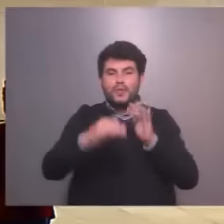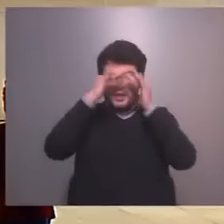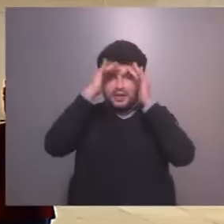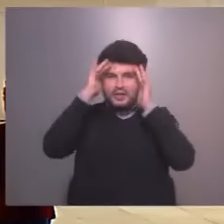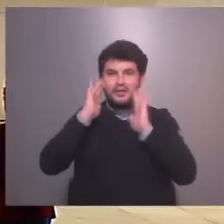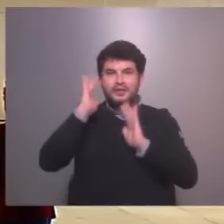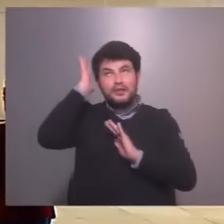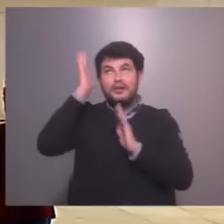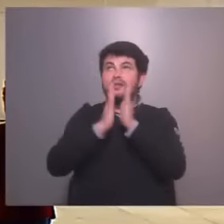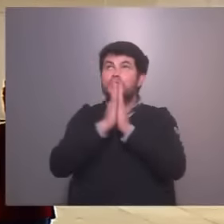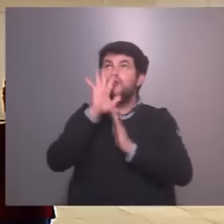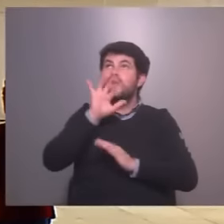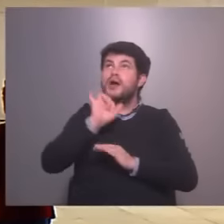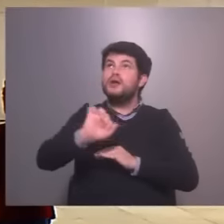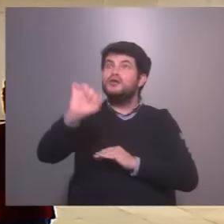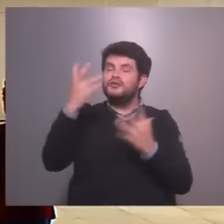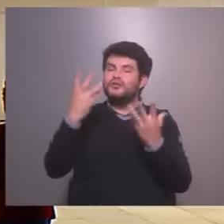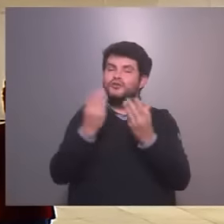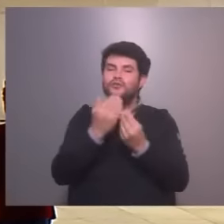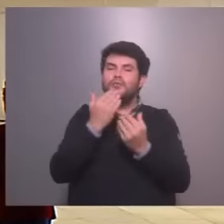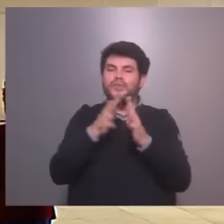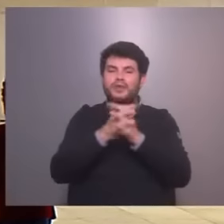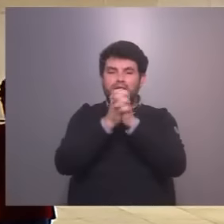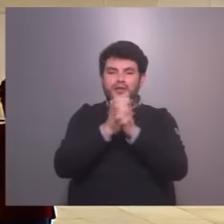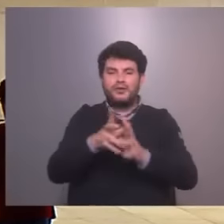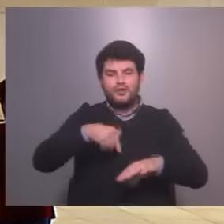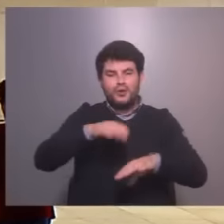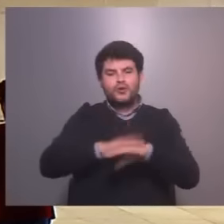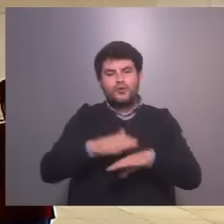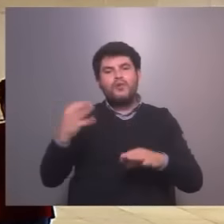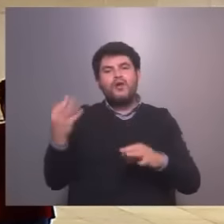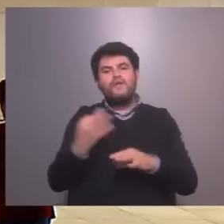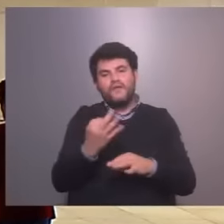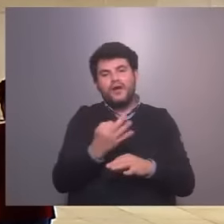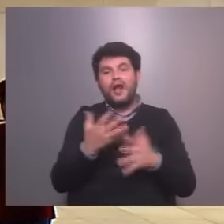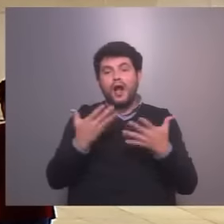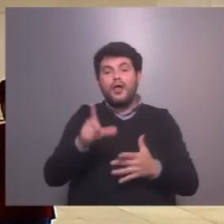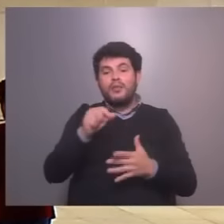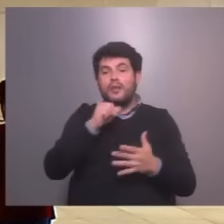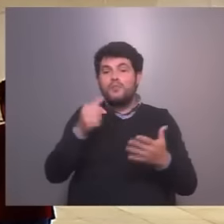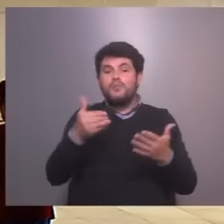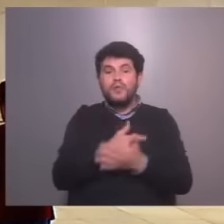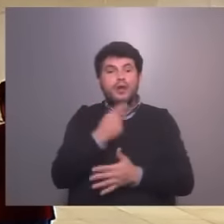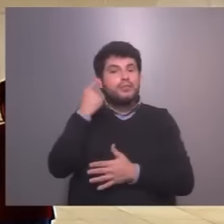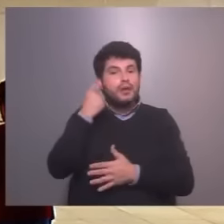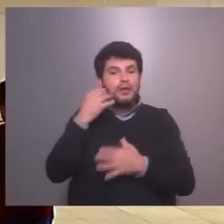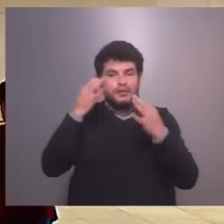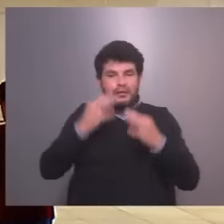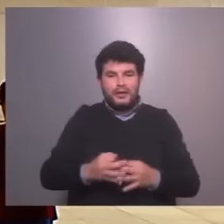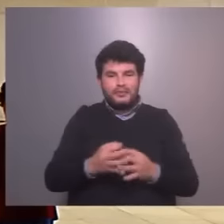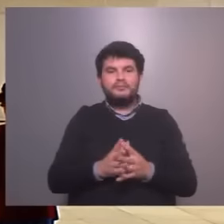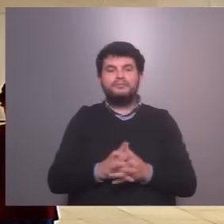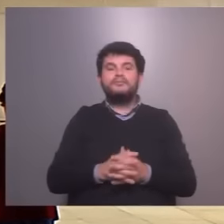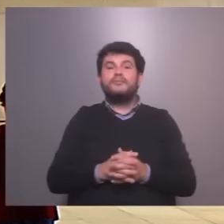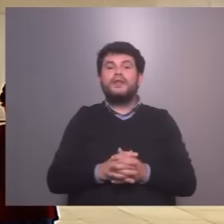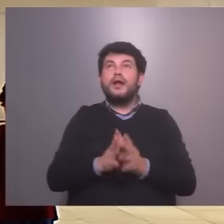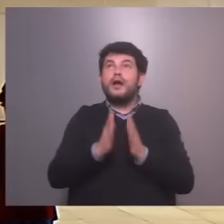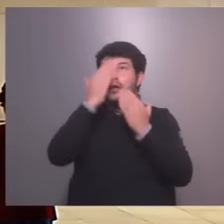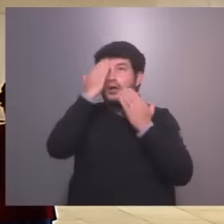mulheres, bendito é o fruto do vosso ventre, Jesus. Santa Maria, Mãe de Deus, rogai por